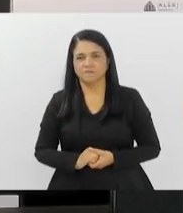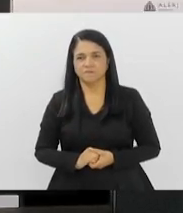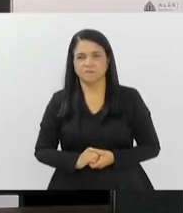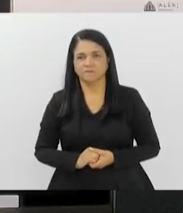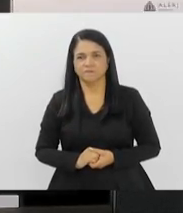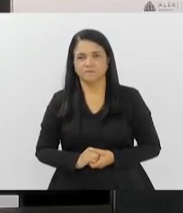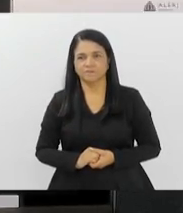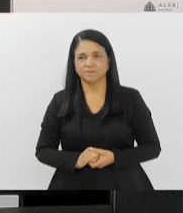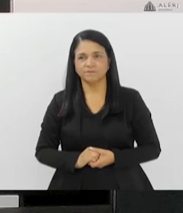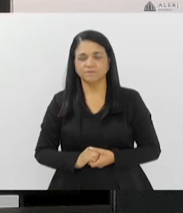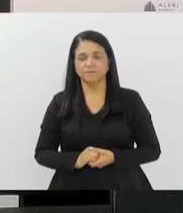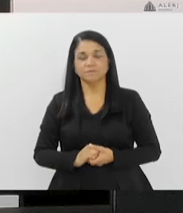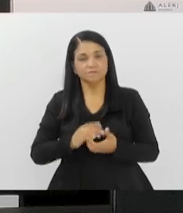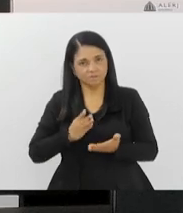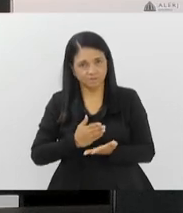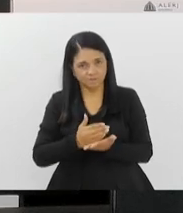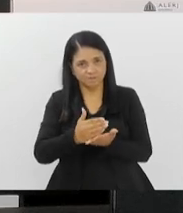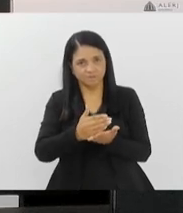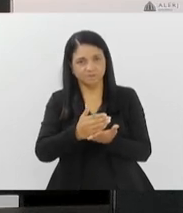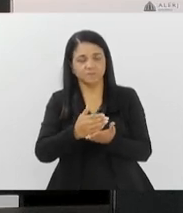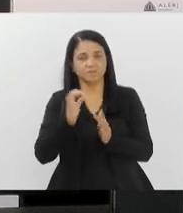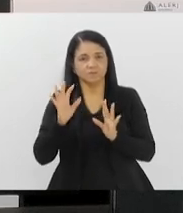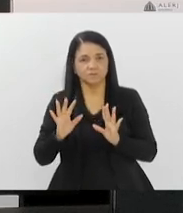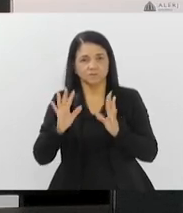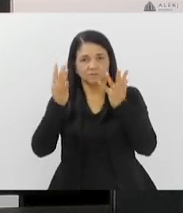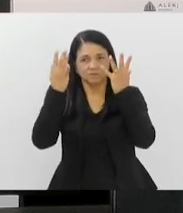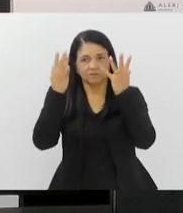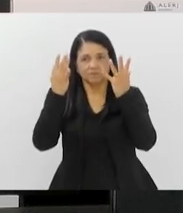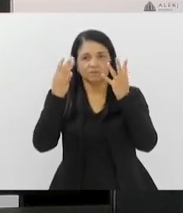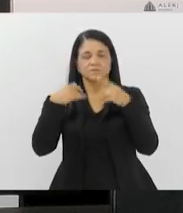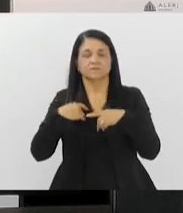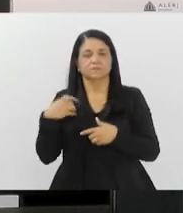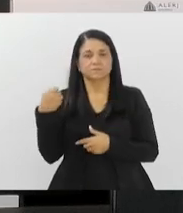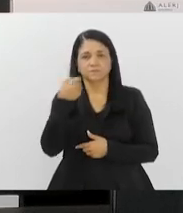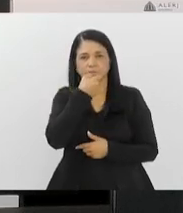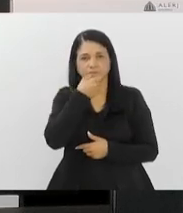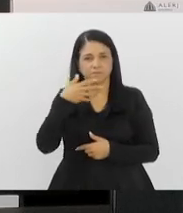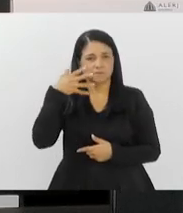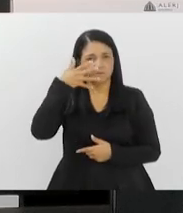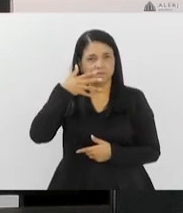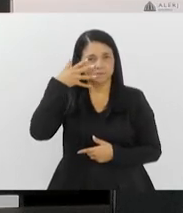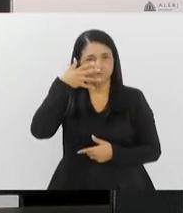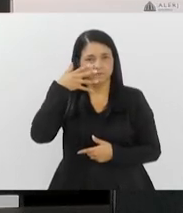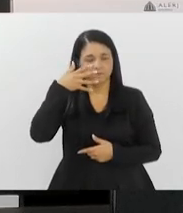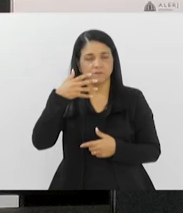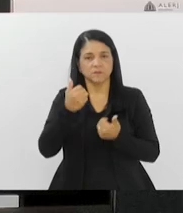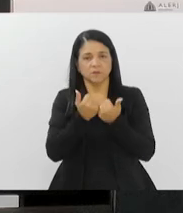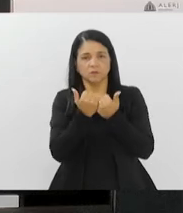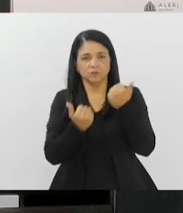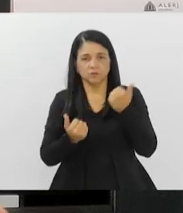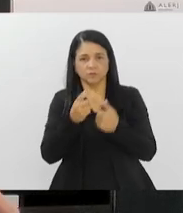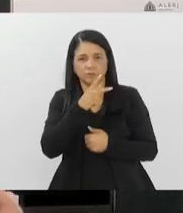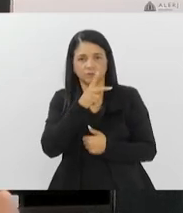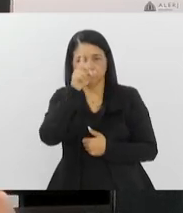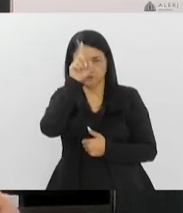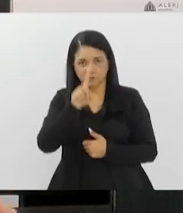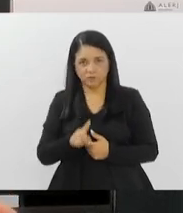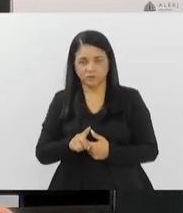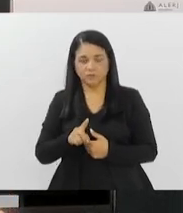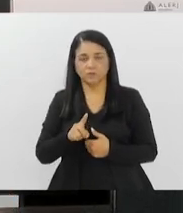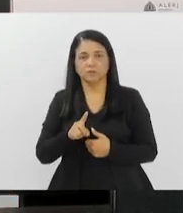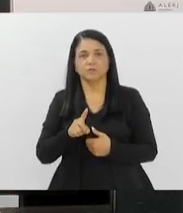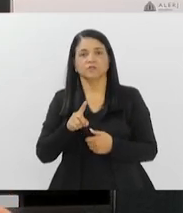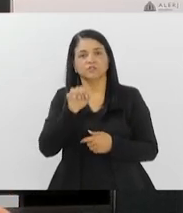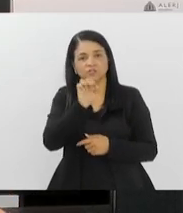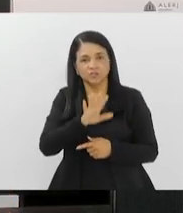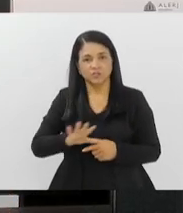Bom, para darmos início ao evento, passamos a palavra ao subdiretor-geral do Fórum Permanente de